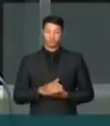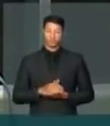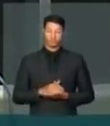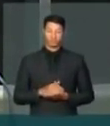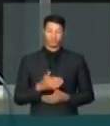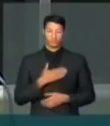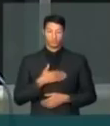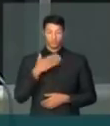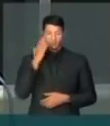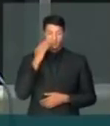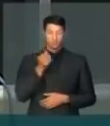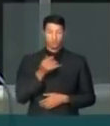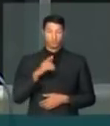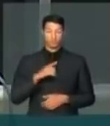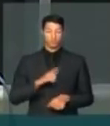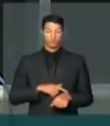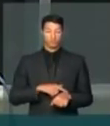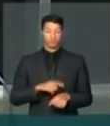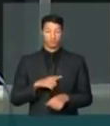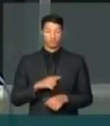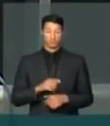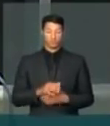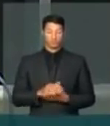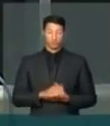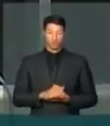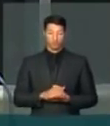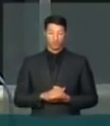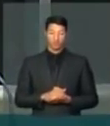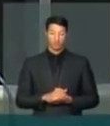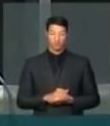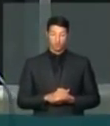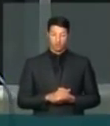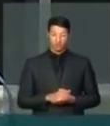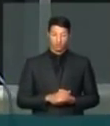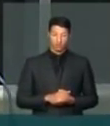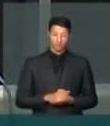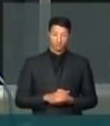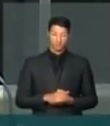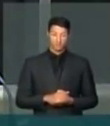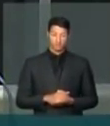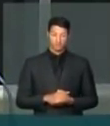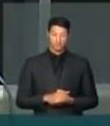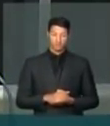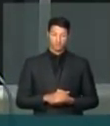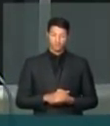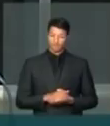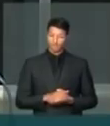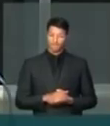saber quanto tempo me resta ainda, presidente? 1 minuto.